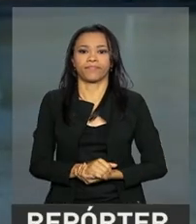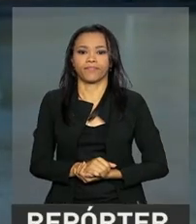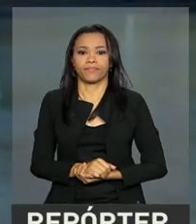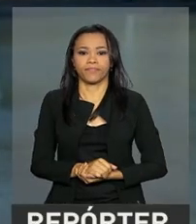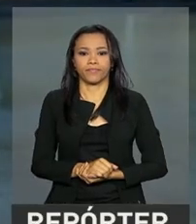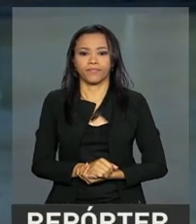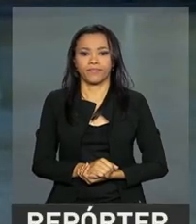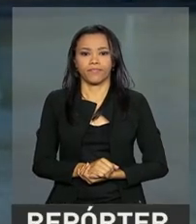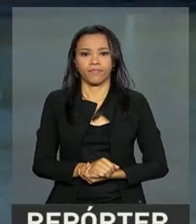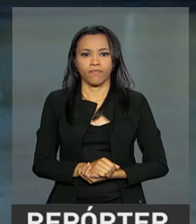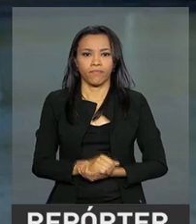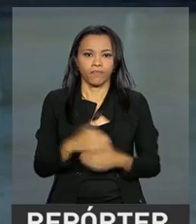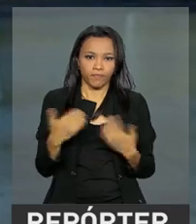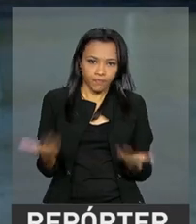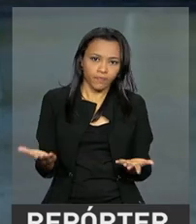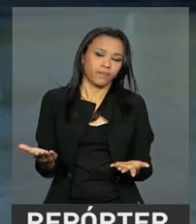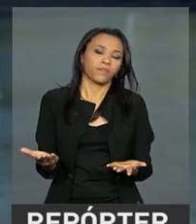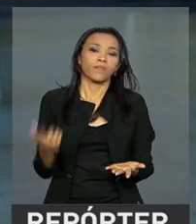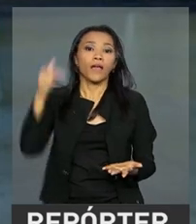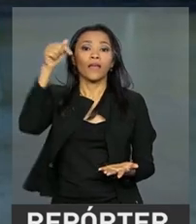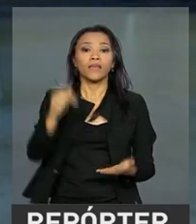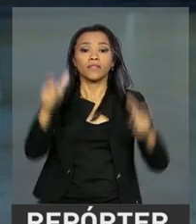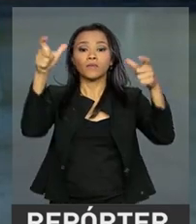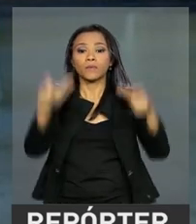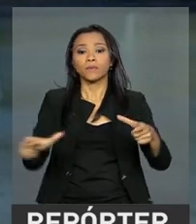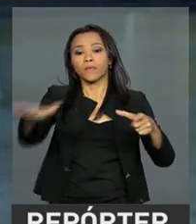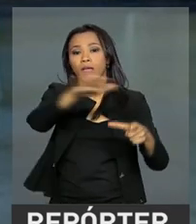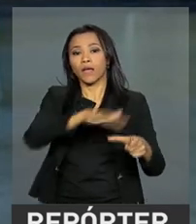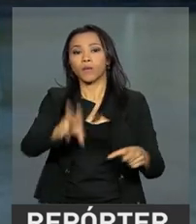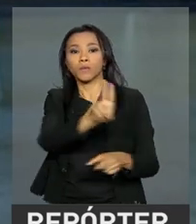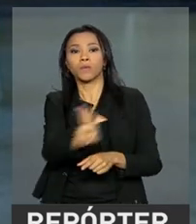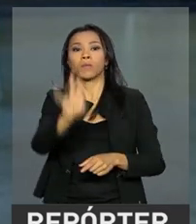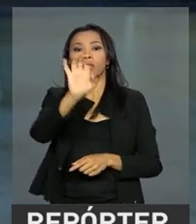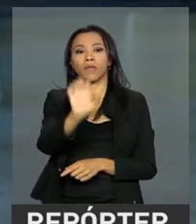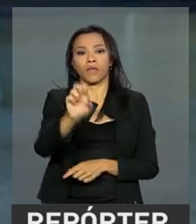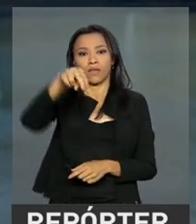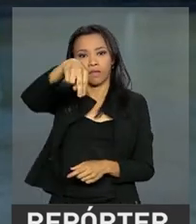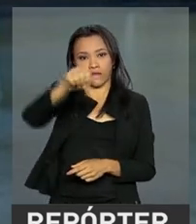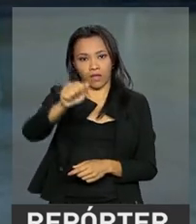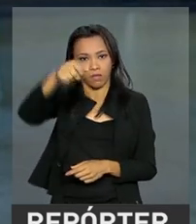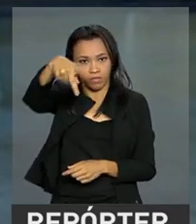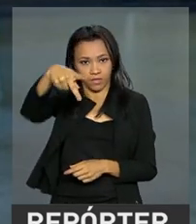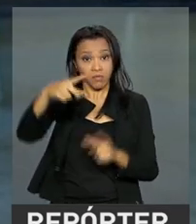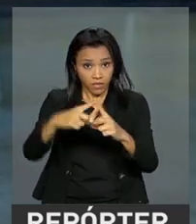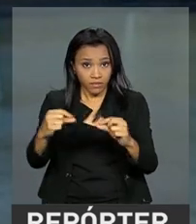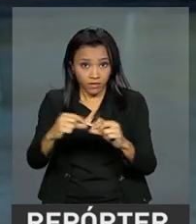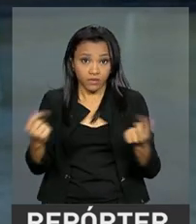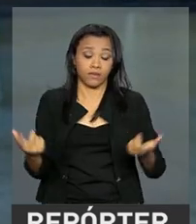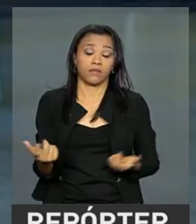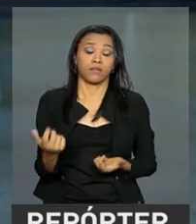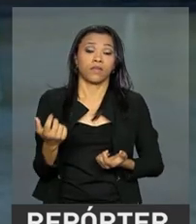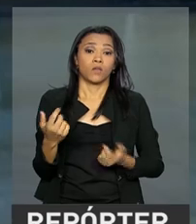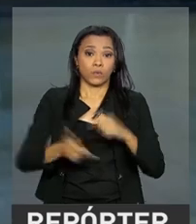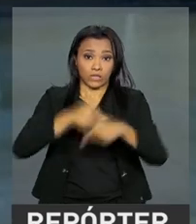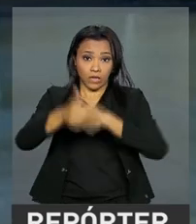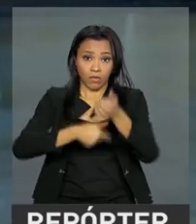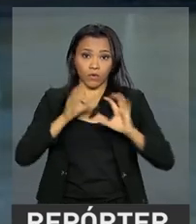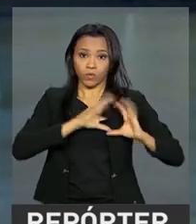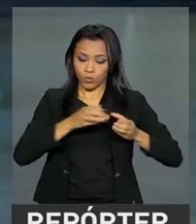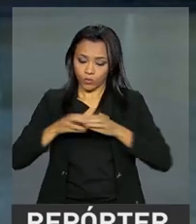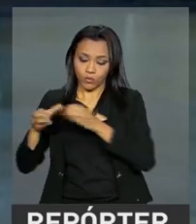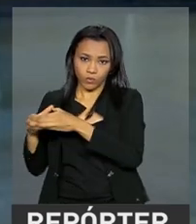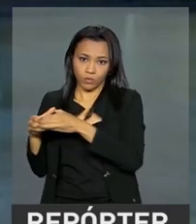empregos bom então aqui na enap a escola nacional de administração pública aqui em Brasília os trabalhos desses eh grupos de